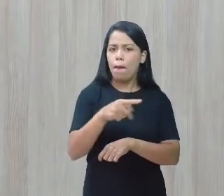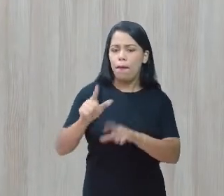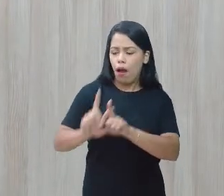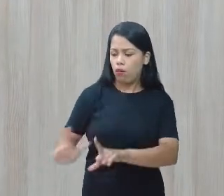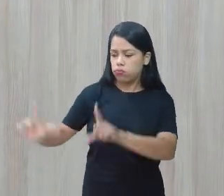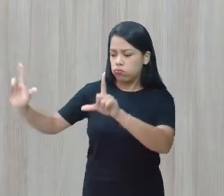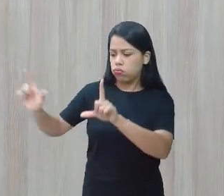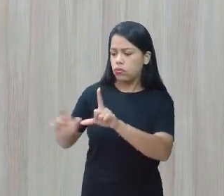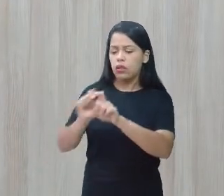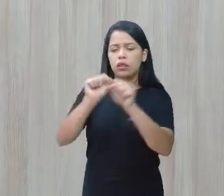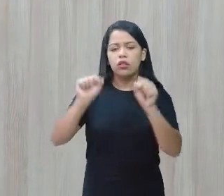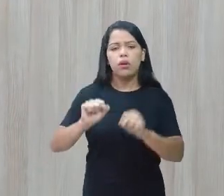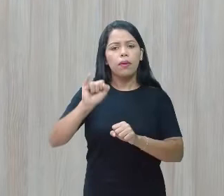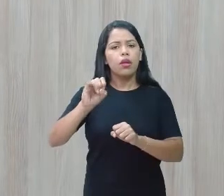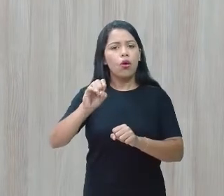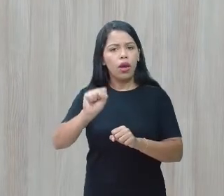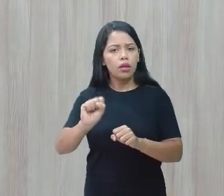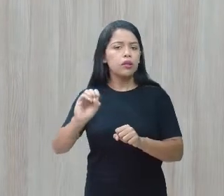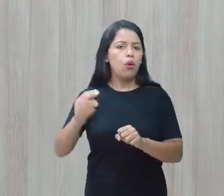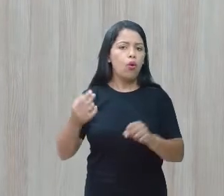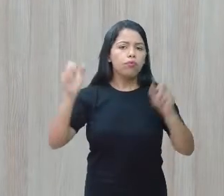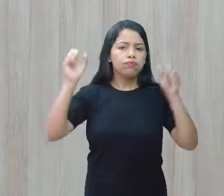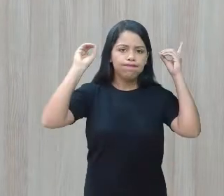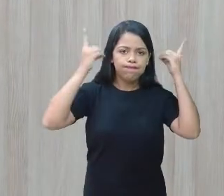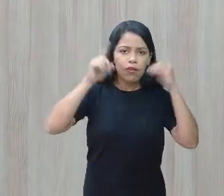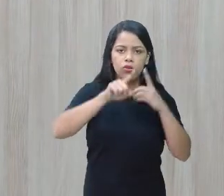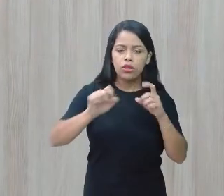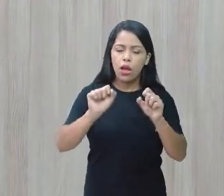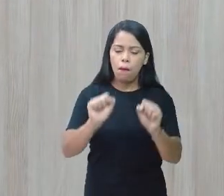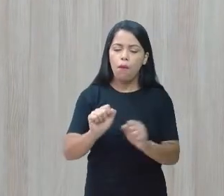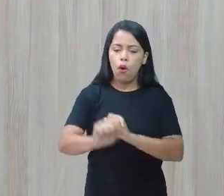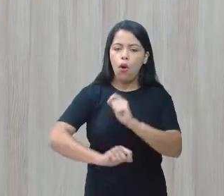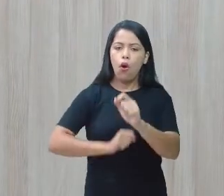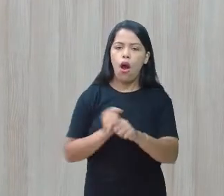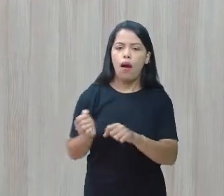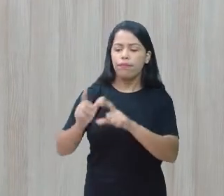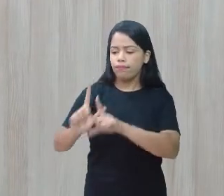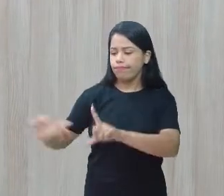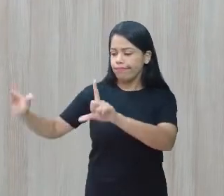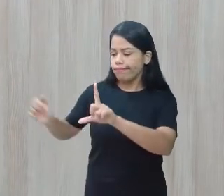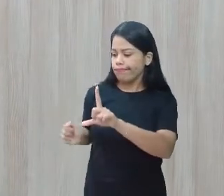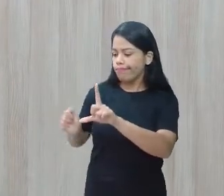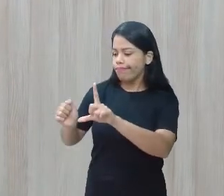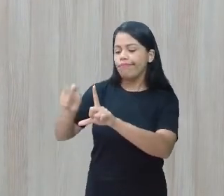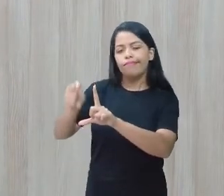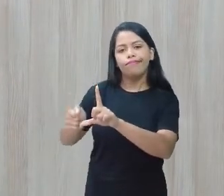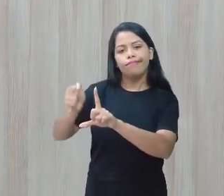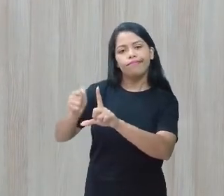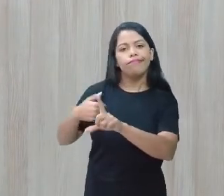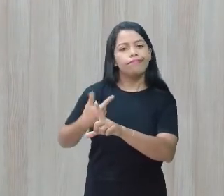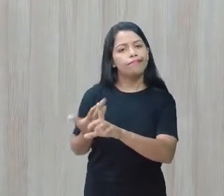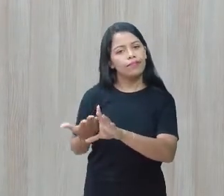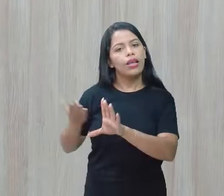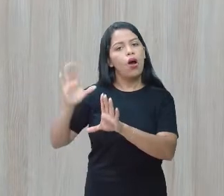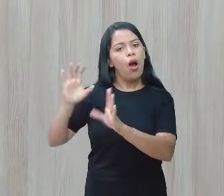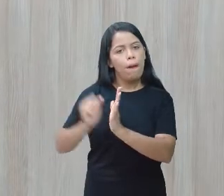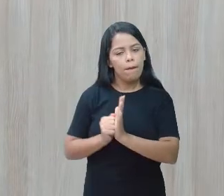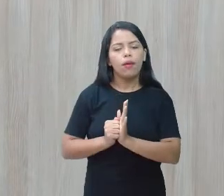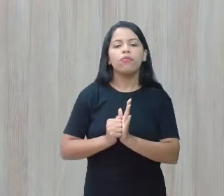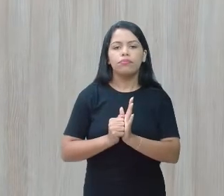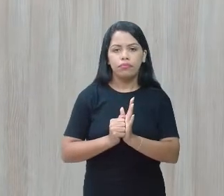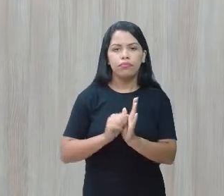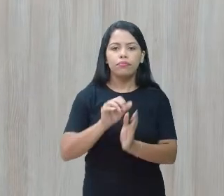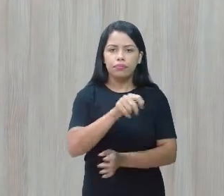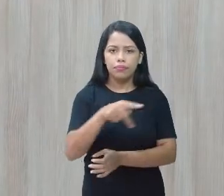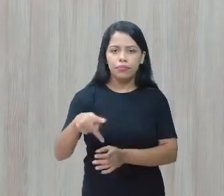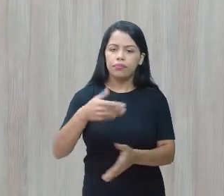Codes, tanto para iOS como para Android, onde vocês vão poder apontar aí o celular de vocês e baixar o aplicativo